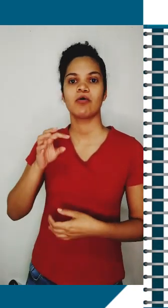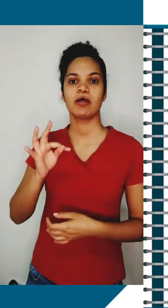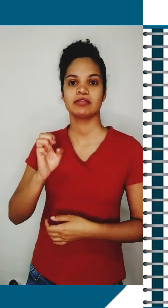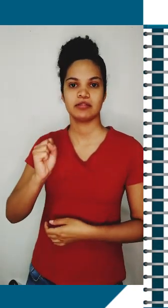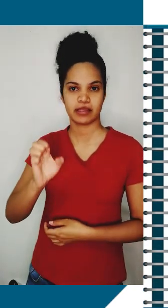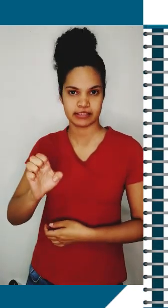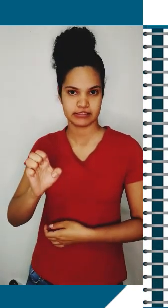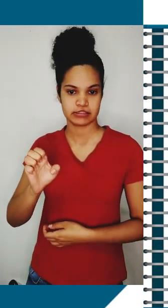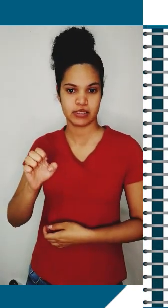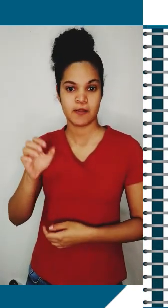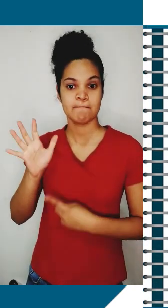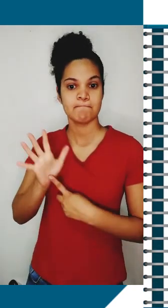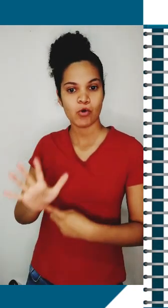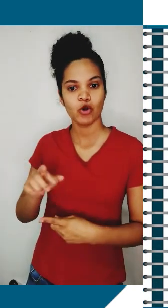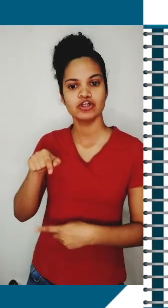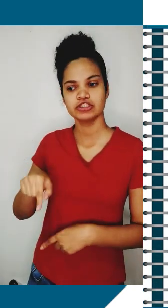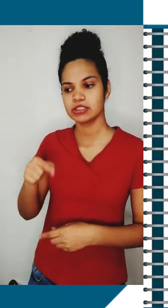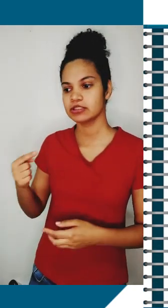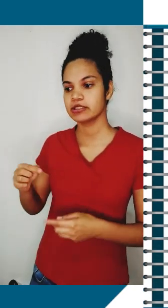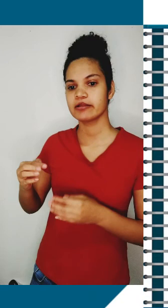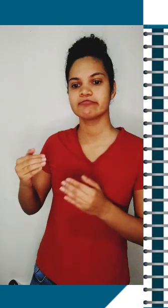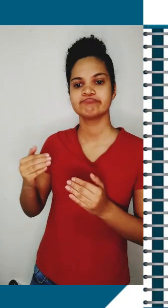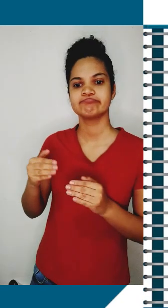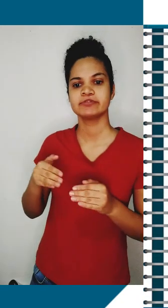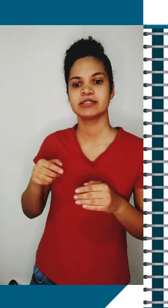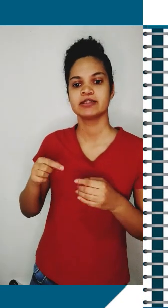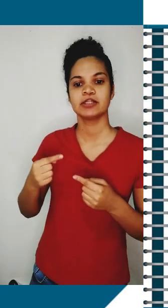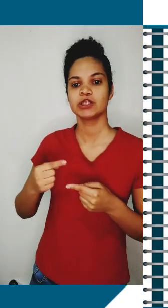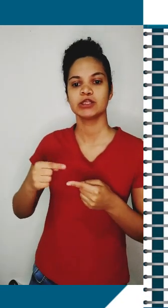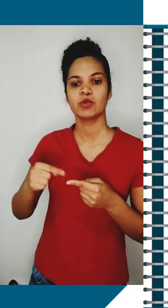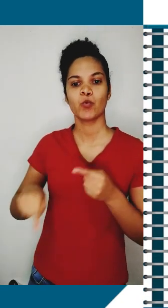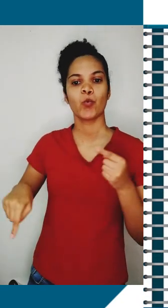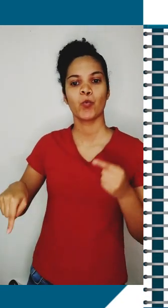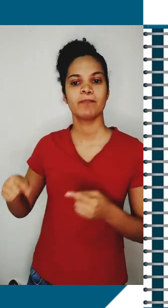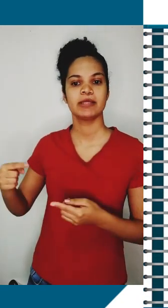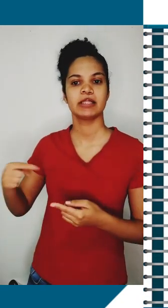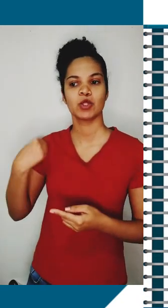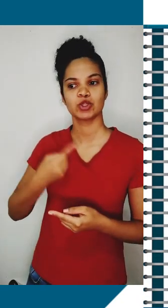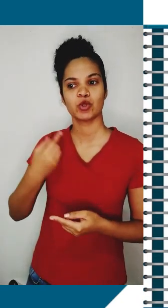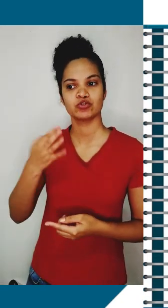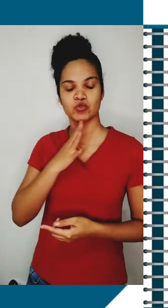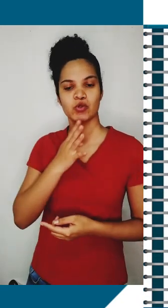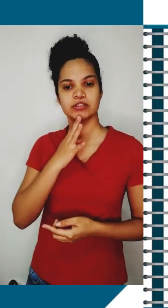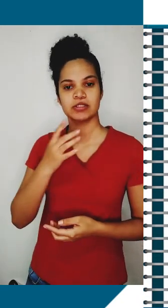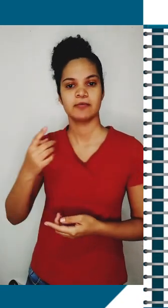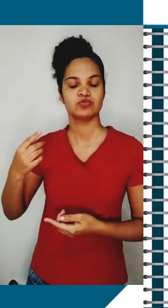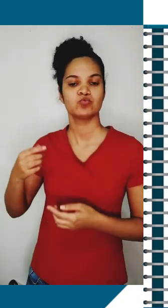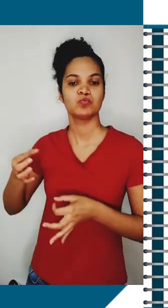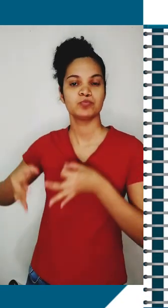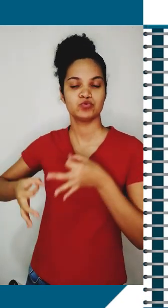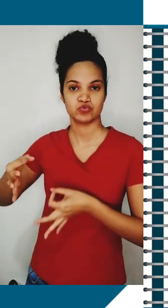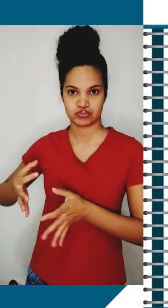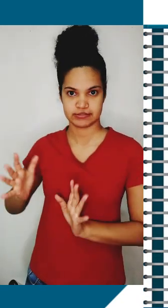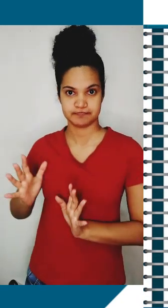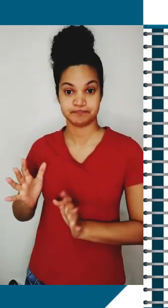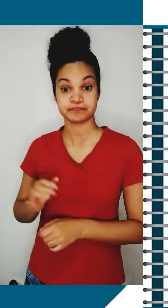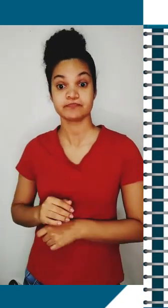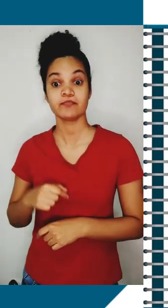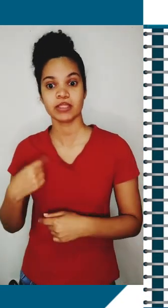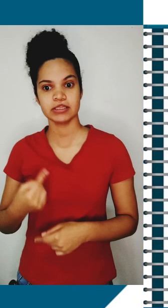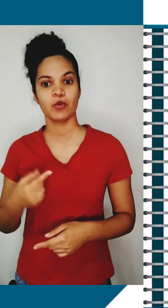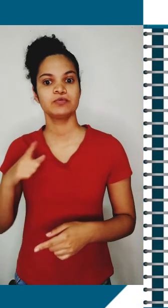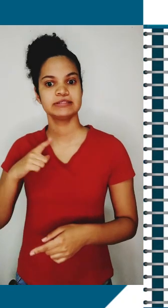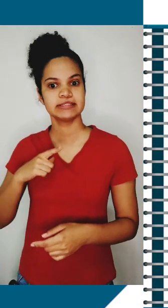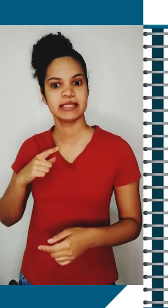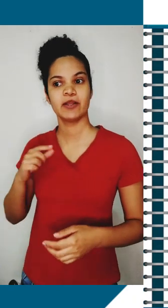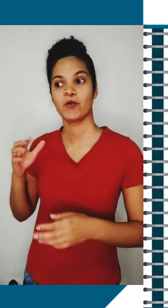mostra que se distancia cada vez mais do que entendemos como justiça. Então percebam que houve uma retomada no desfecho criativo de uma ideia, de uma